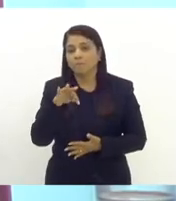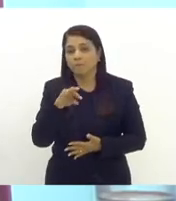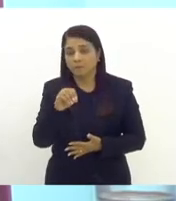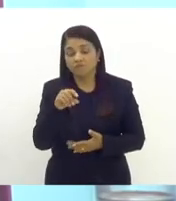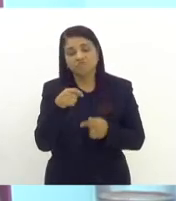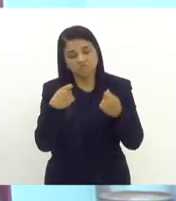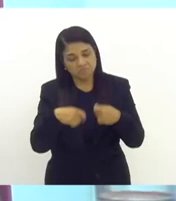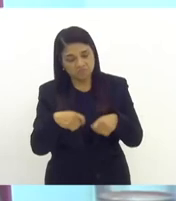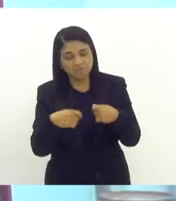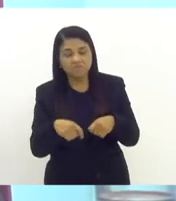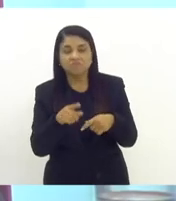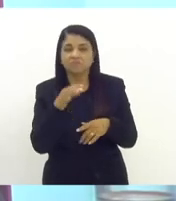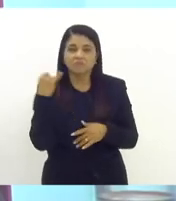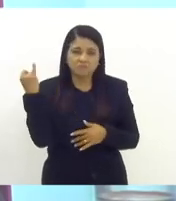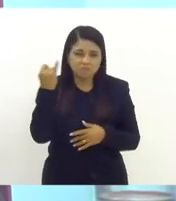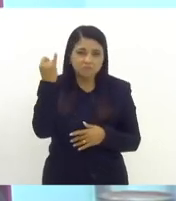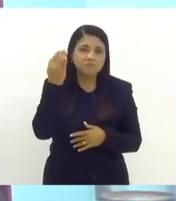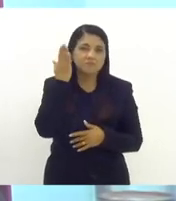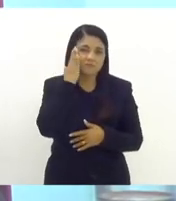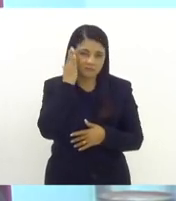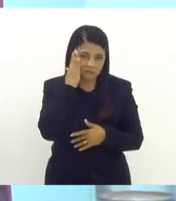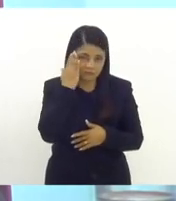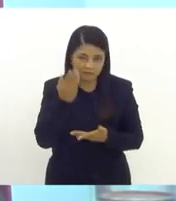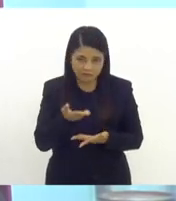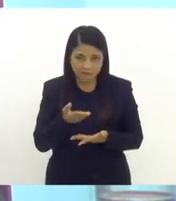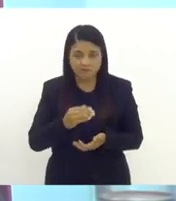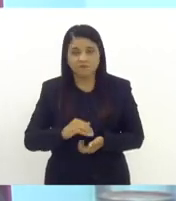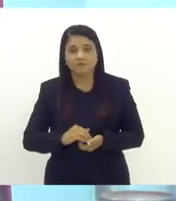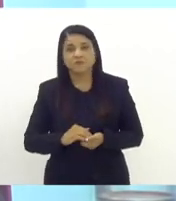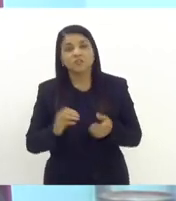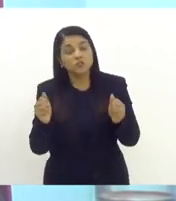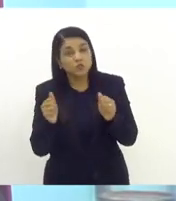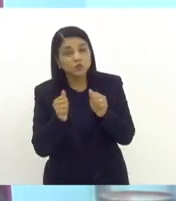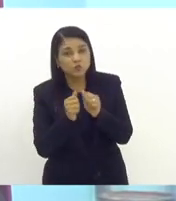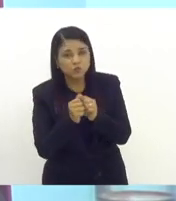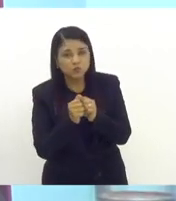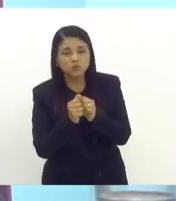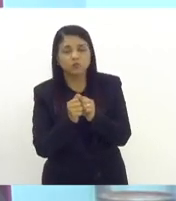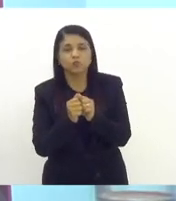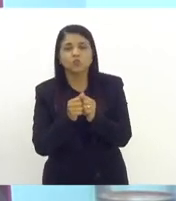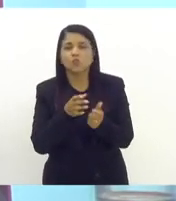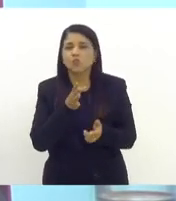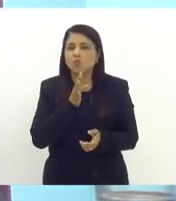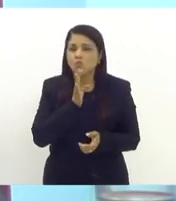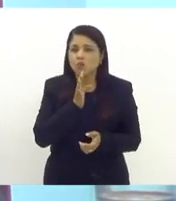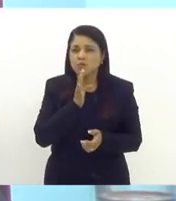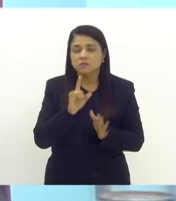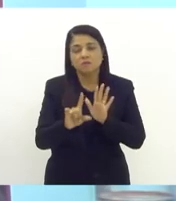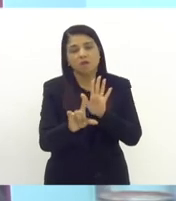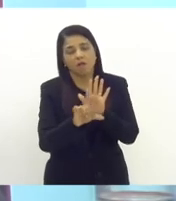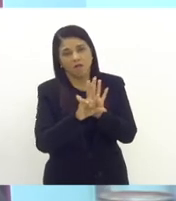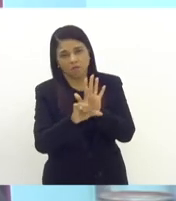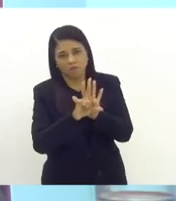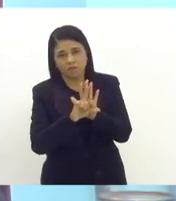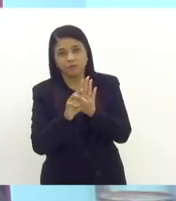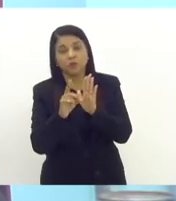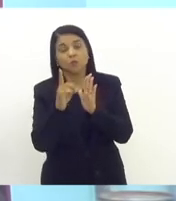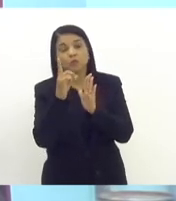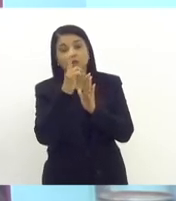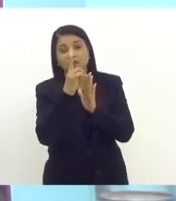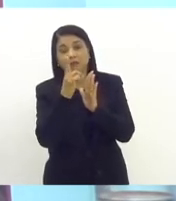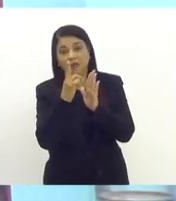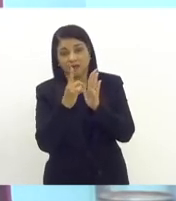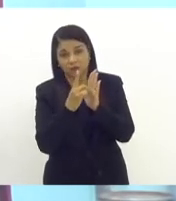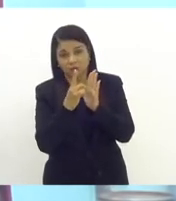importantíssimo tarem é juntos terem conhecimento dessa lei e do decreto-lei